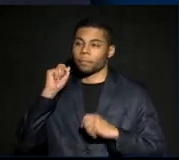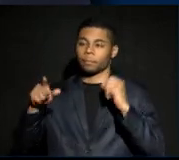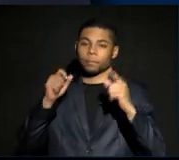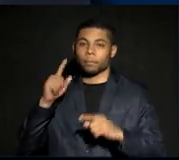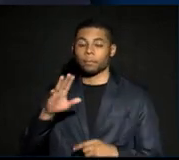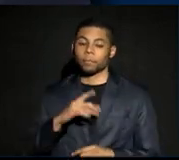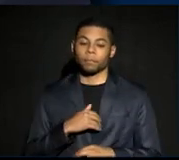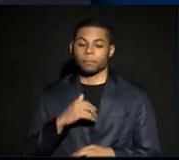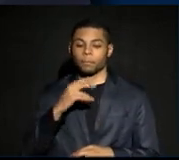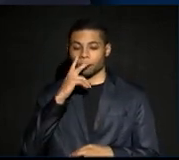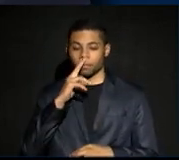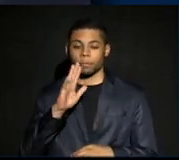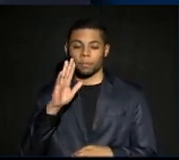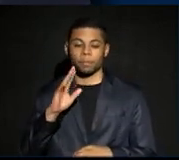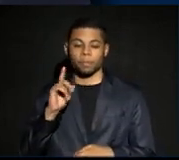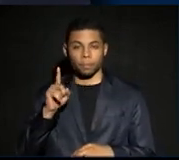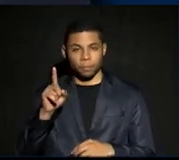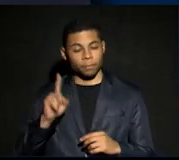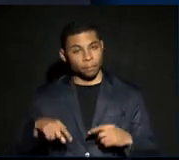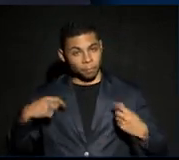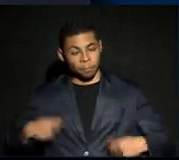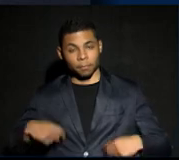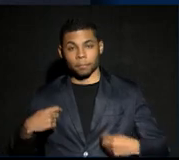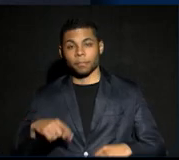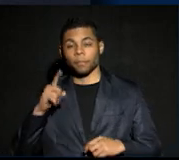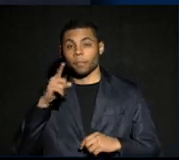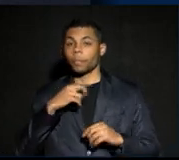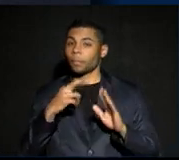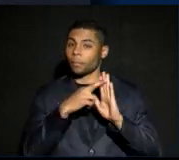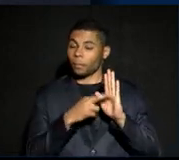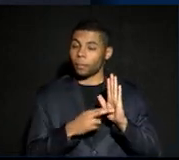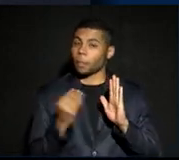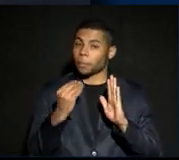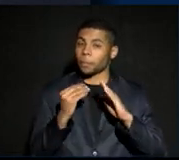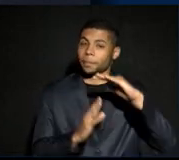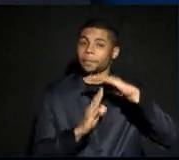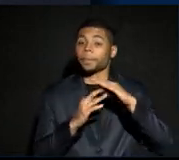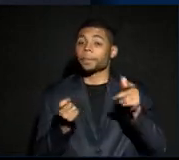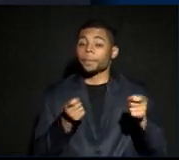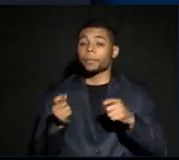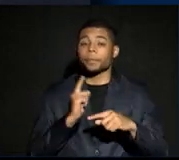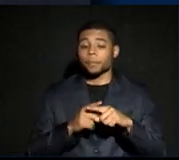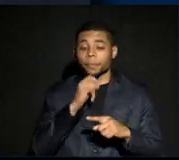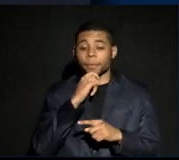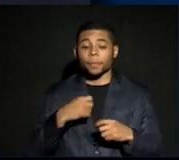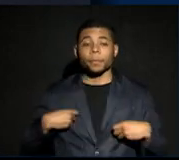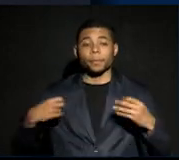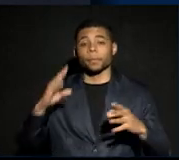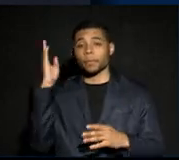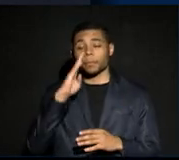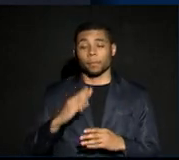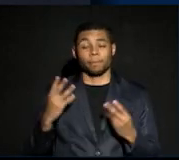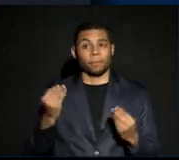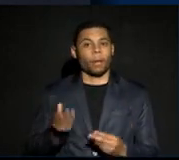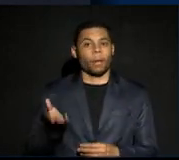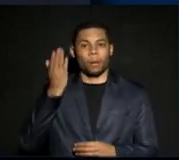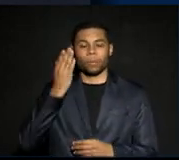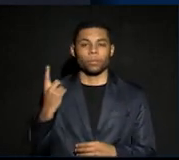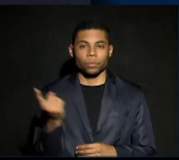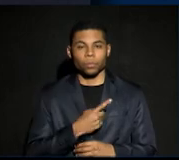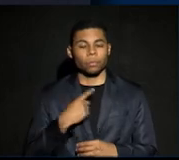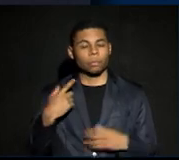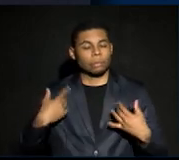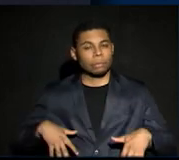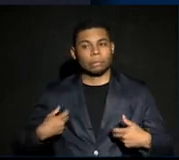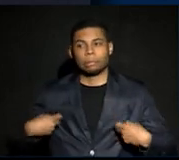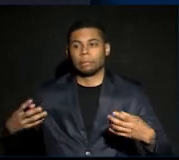criticado, eu acho que é necessário ainda uma regra para controlar gasto. Por quê? Porque o gasto público do Brasil é muito alto, a nossa carga